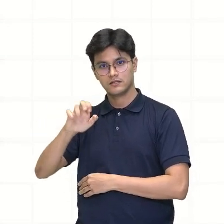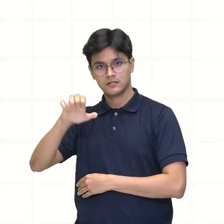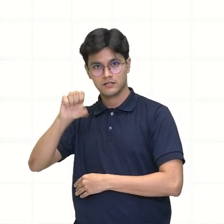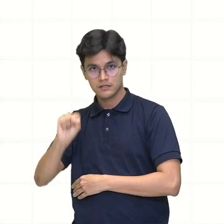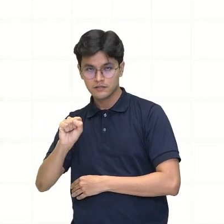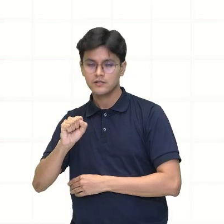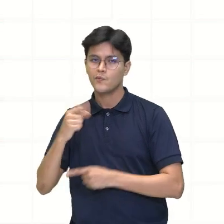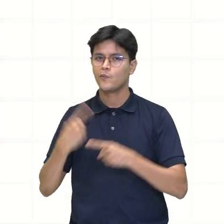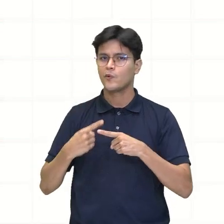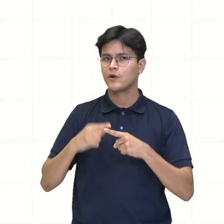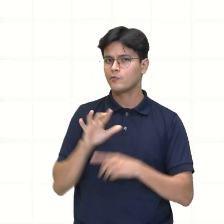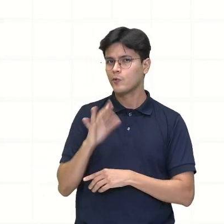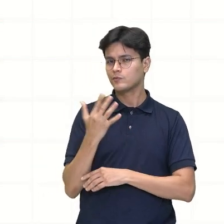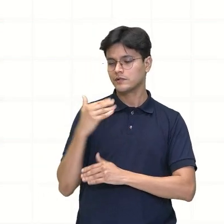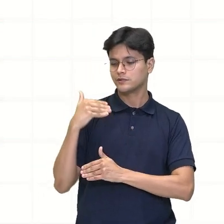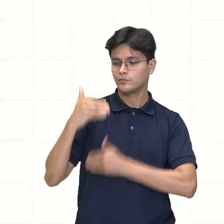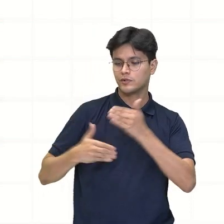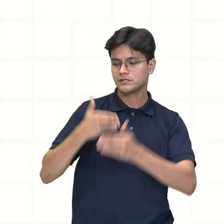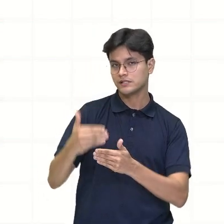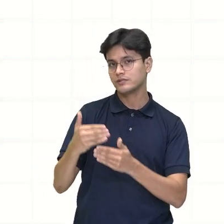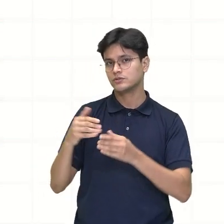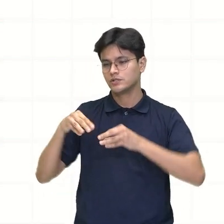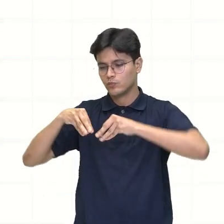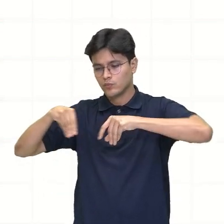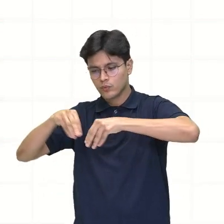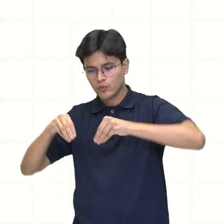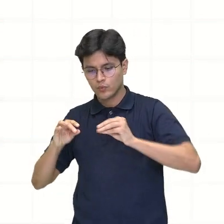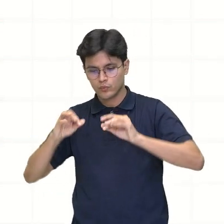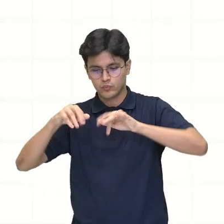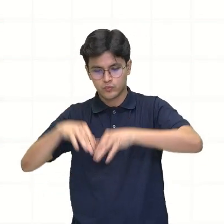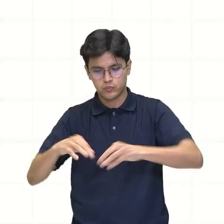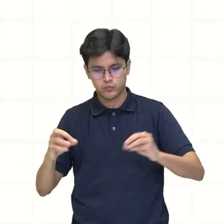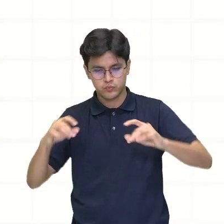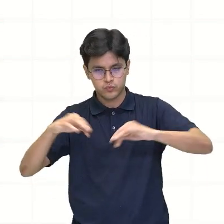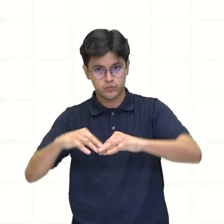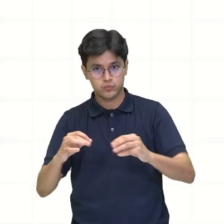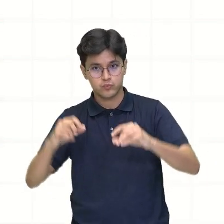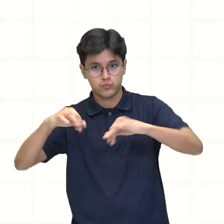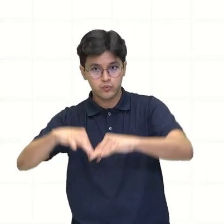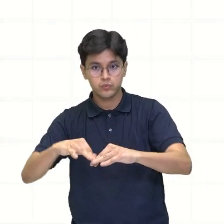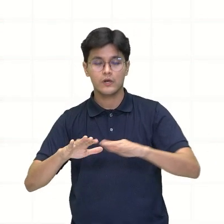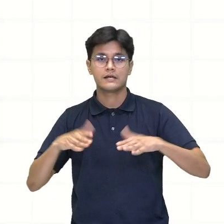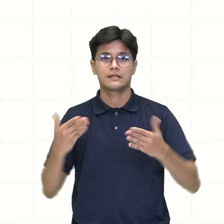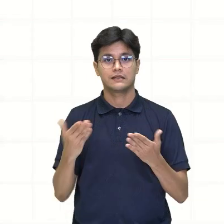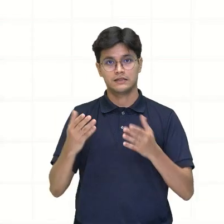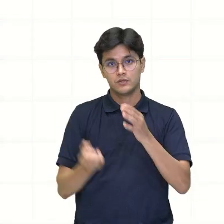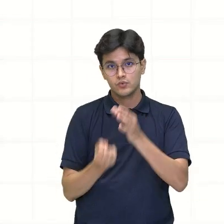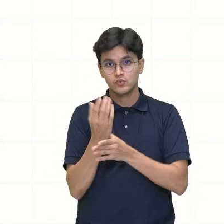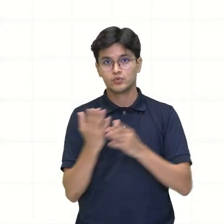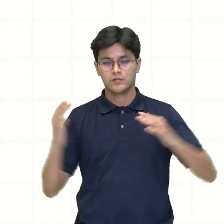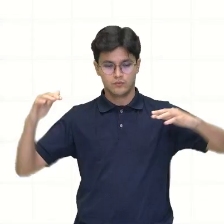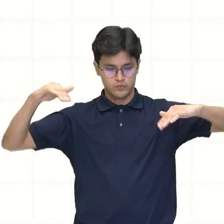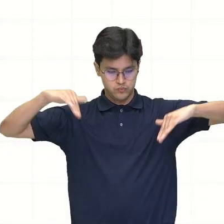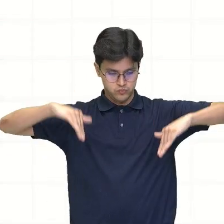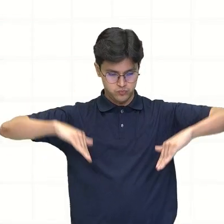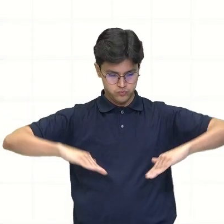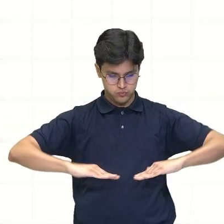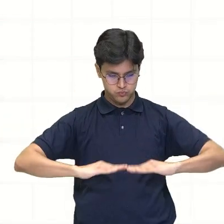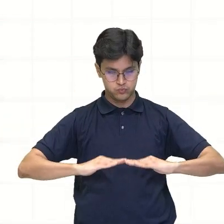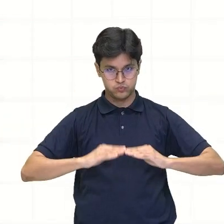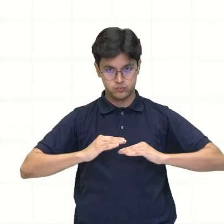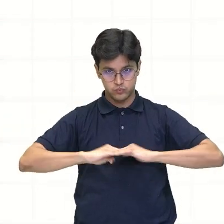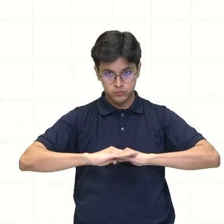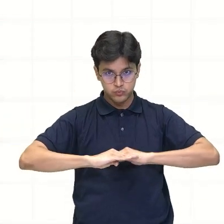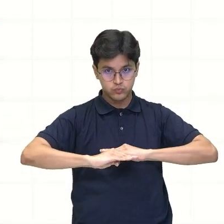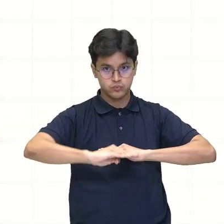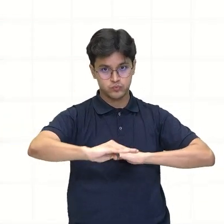sedimentação, de decomposição desse material, e aí nós temos as depressões geológicas de grande extensão, geralmente elas são formadas aí nas